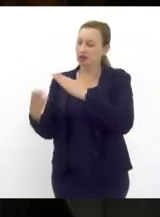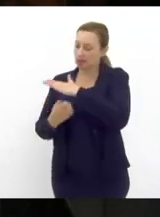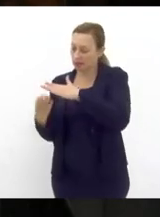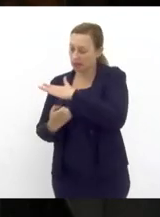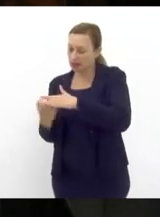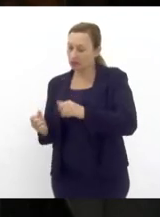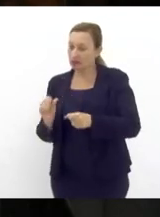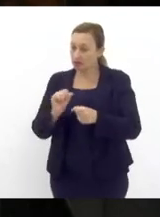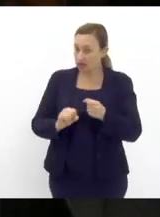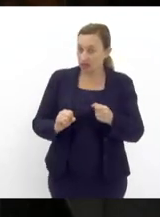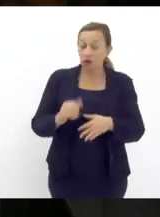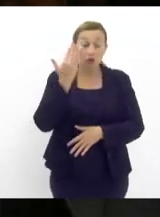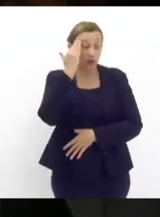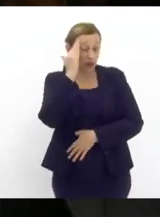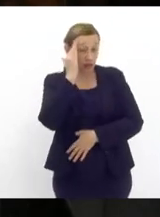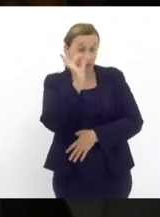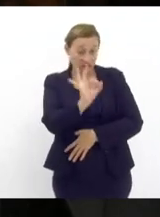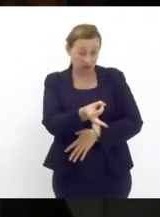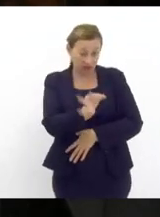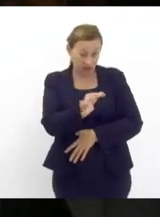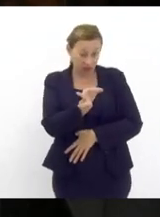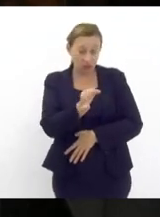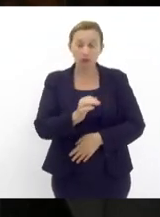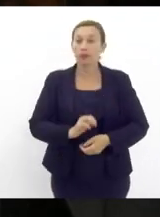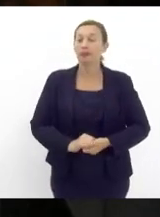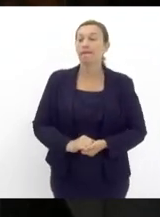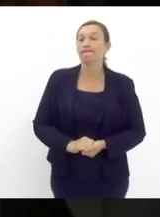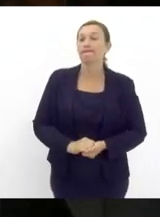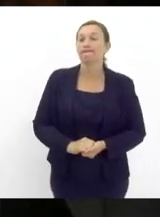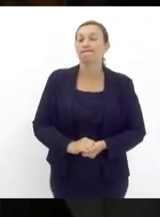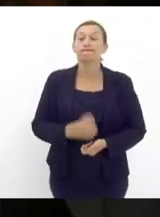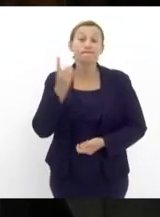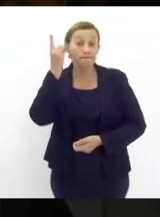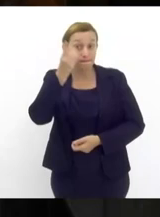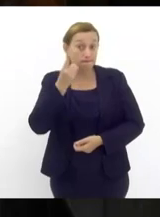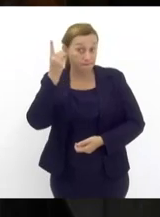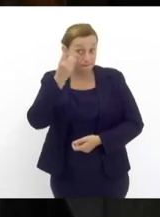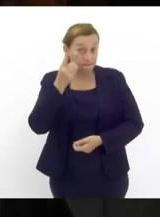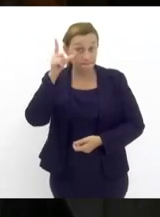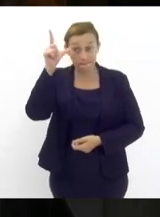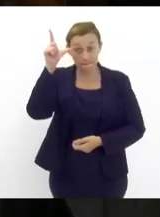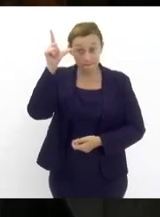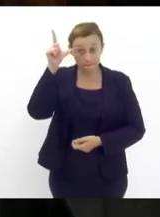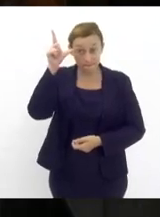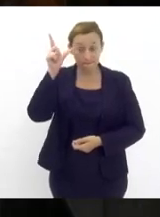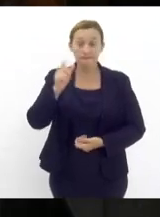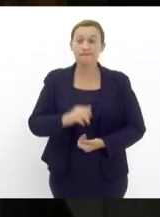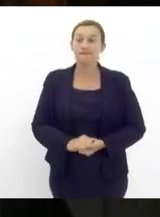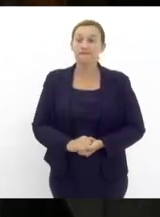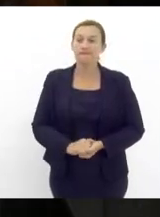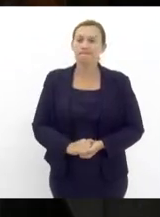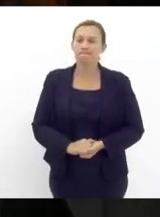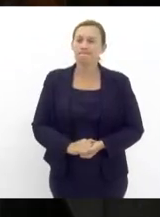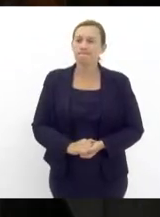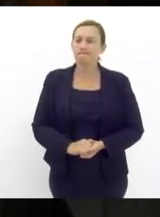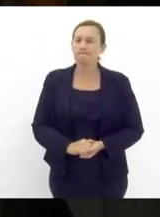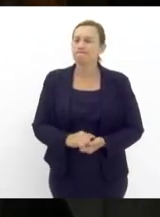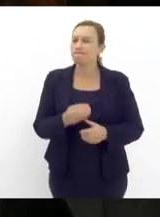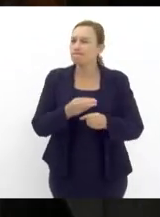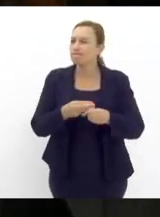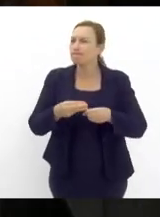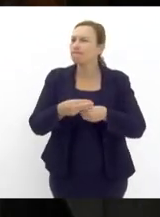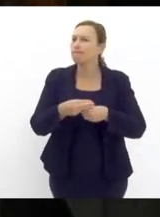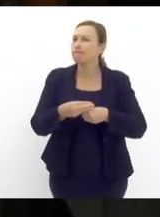E aí no entendimento justo e correto da deputada Lucinha caberia os